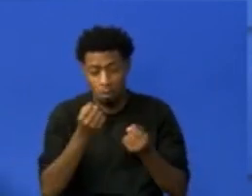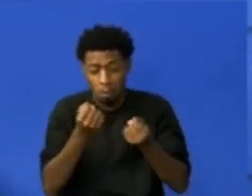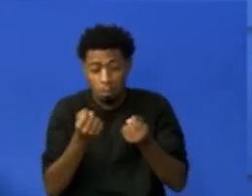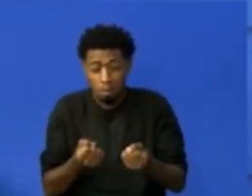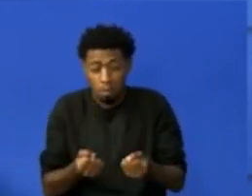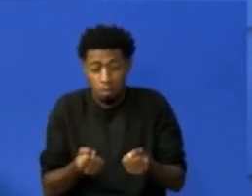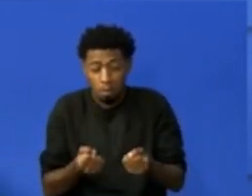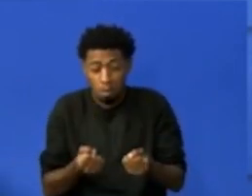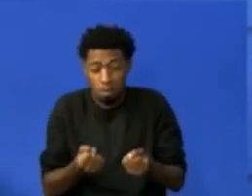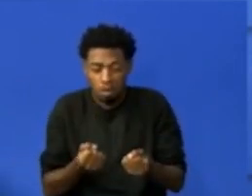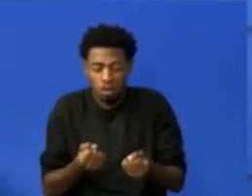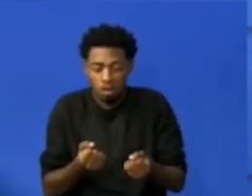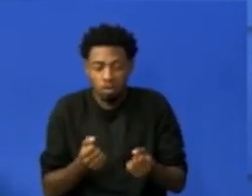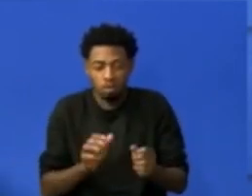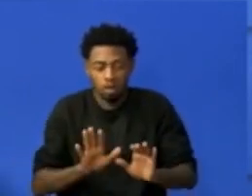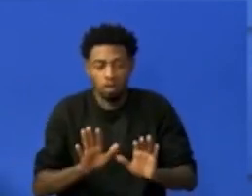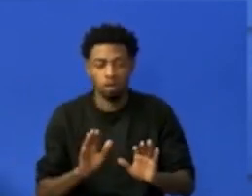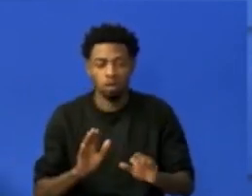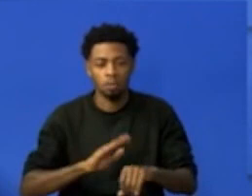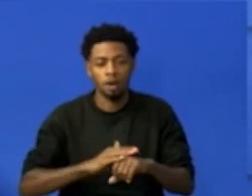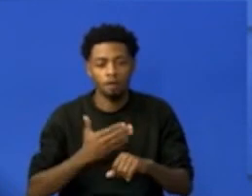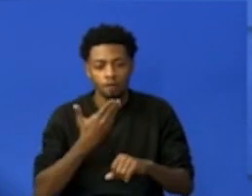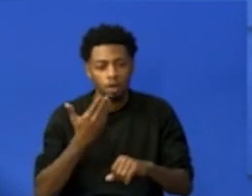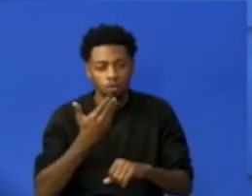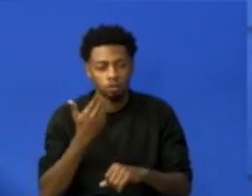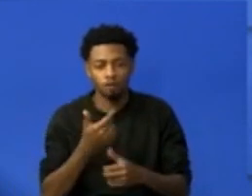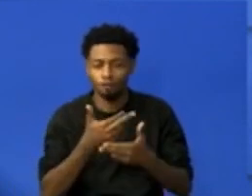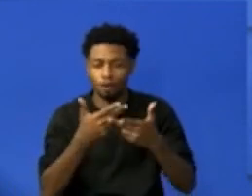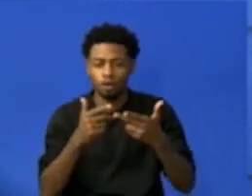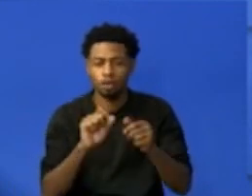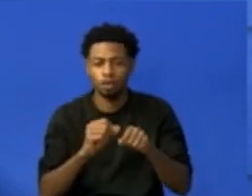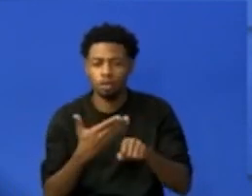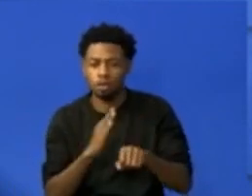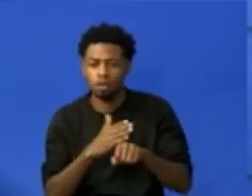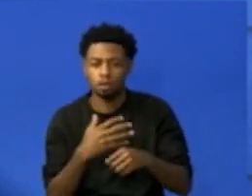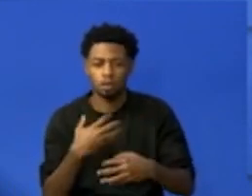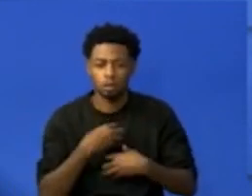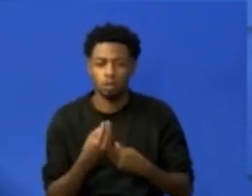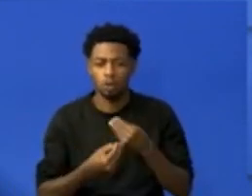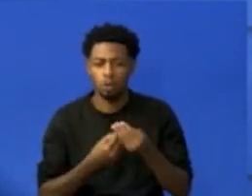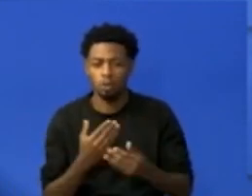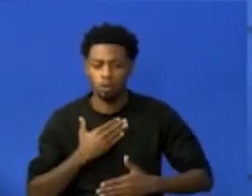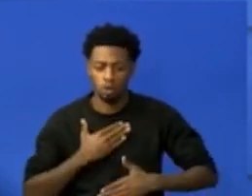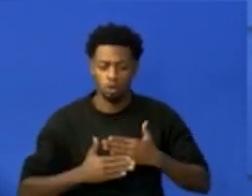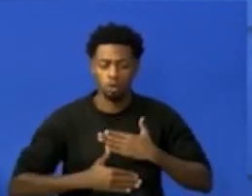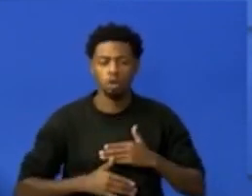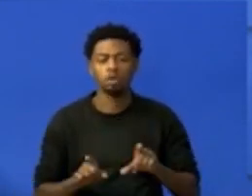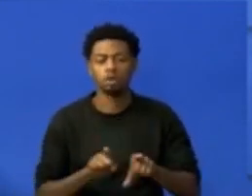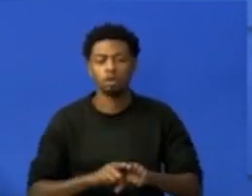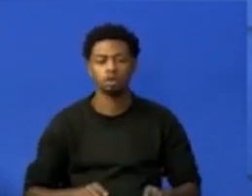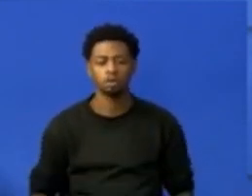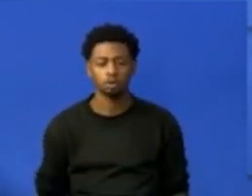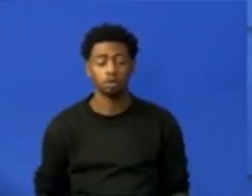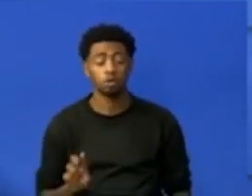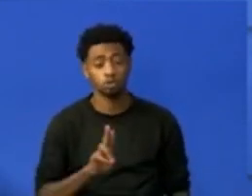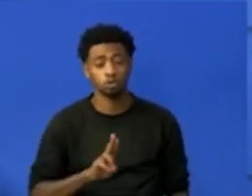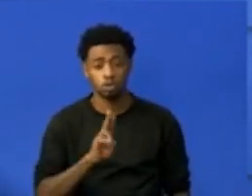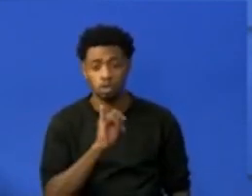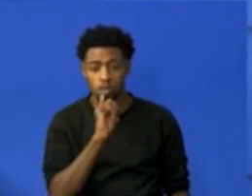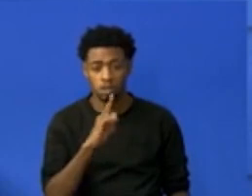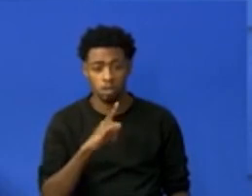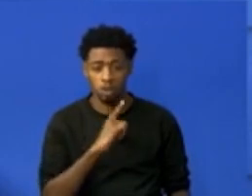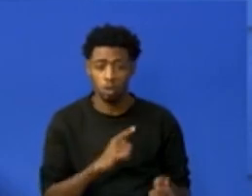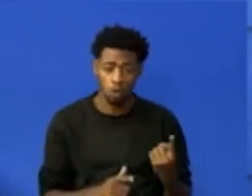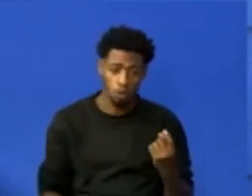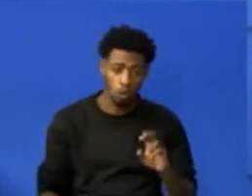Então, hoje em dia, há diversas possibilidades para se trabalhar os componentes do organismo. A utilização de um